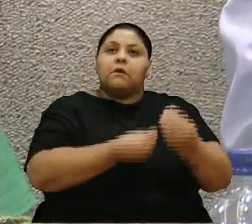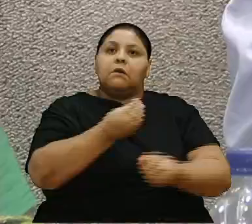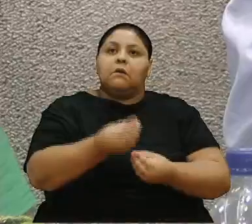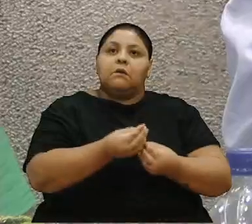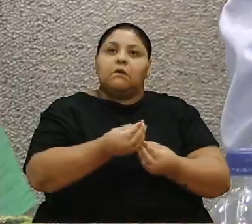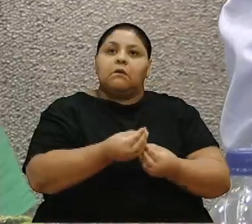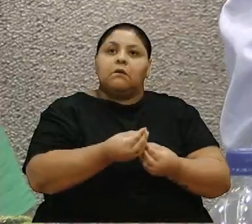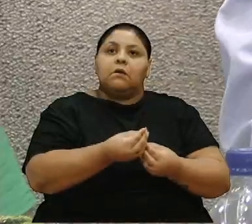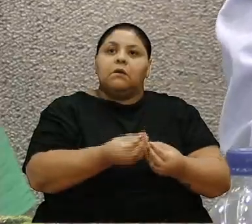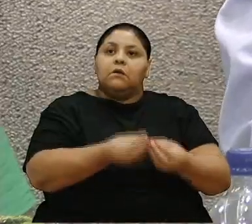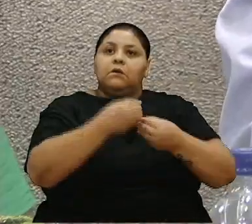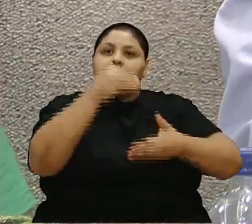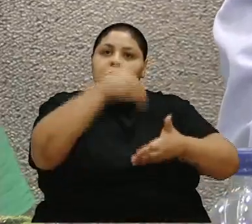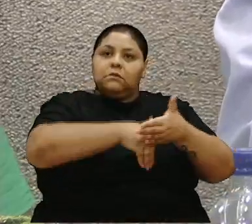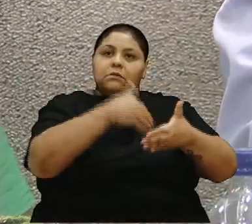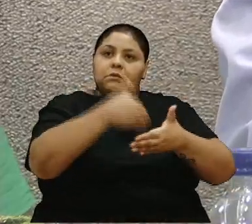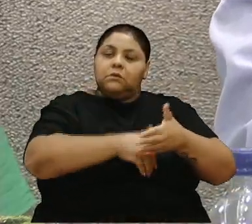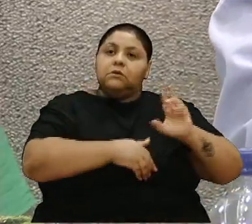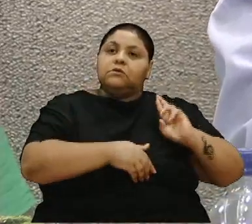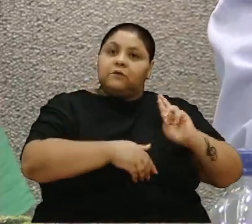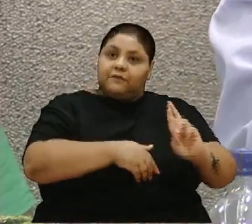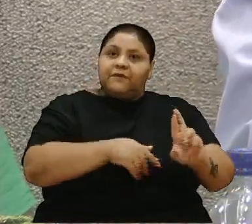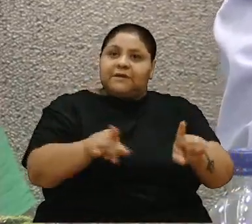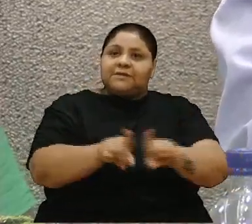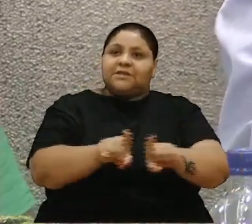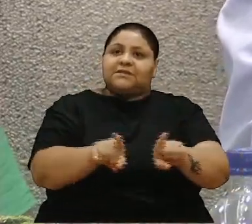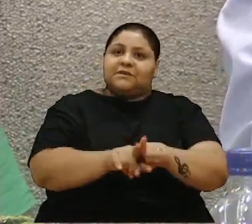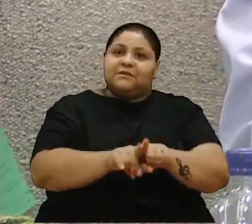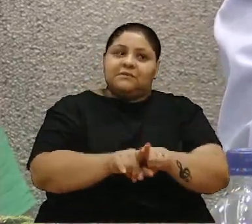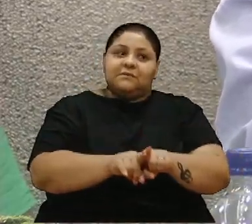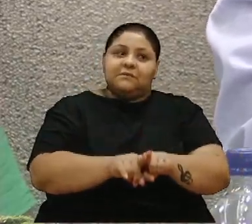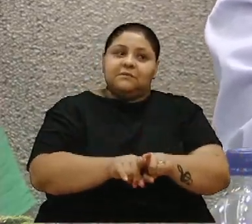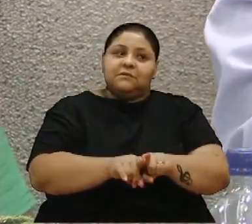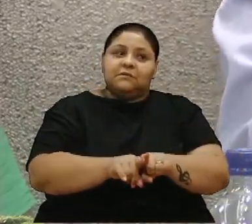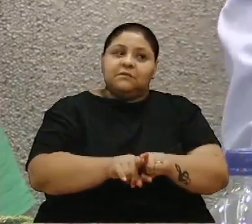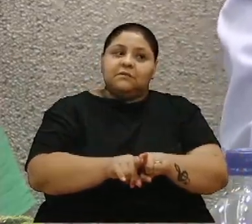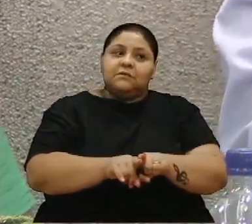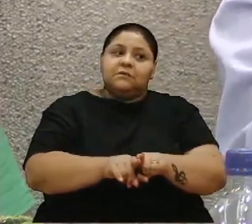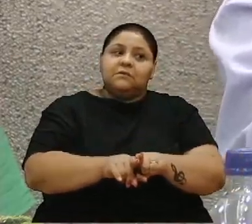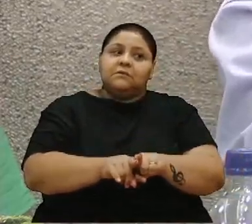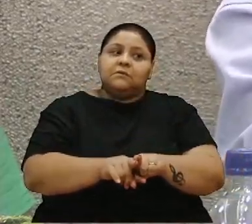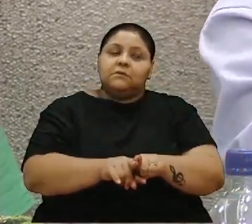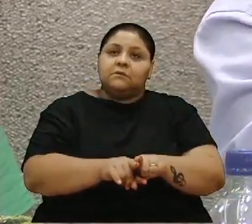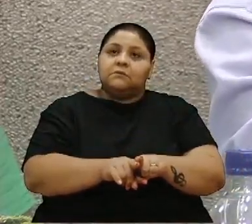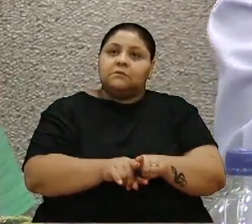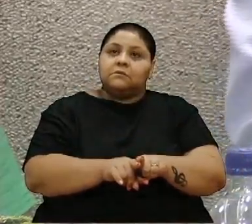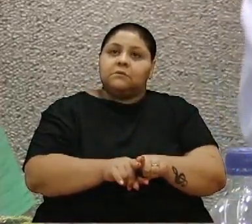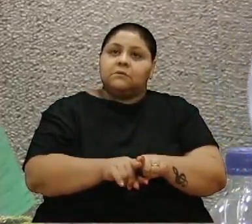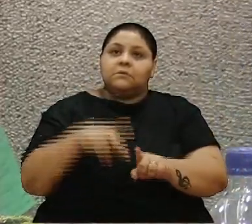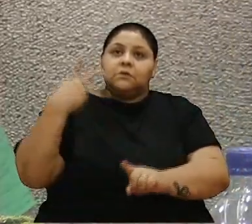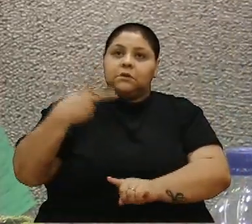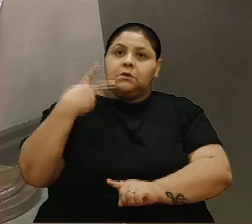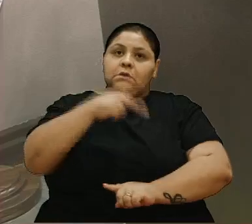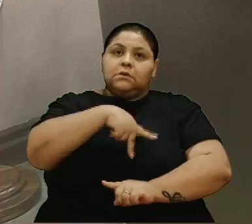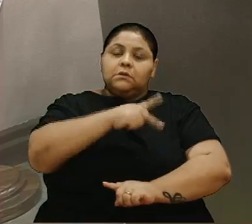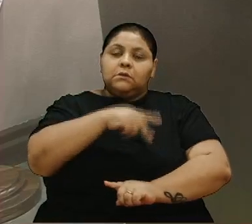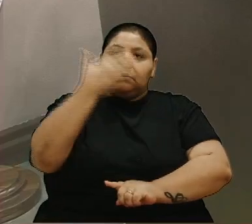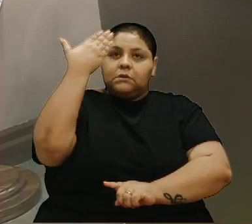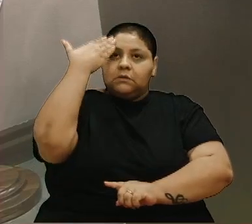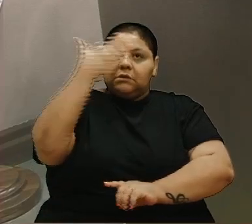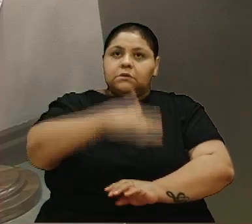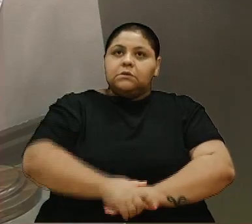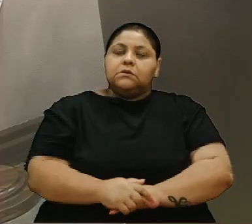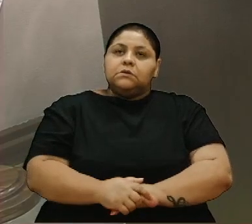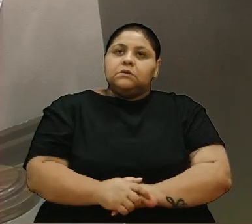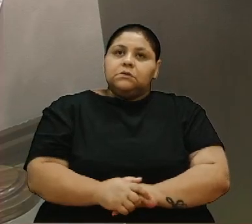o nosso voto, para nos representar. E hoje quem manda no Brasil é quem não tem nenhum voto, vereador Pedro. Obrigado.